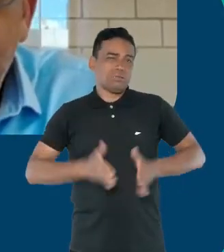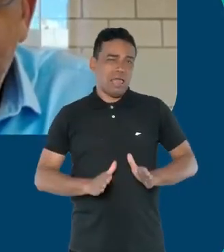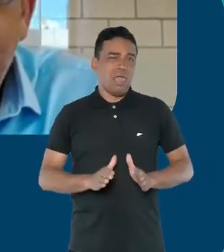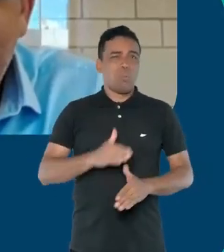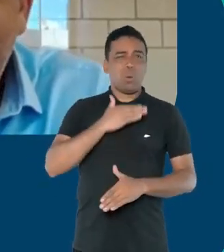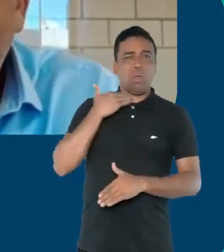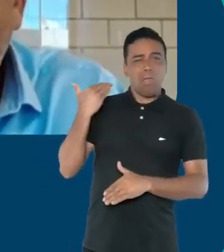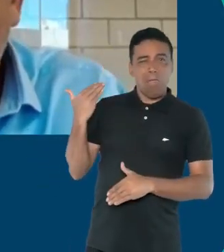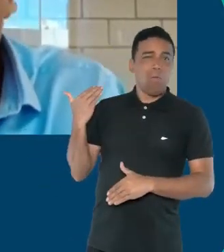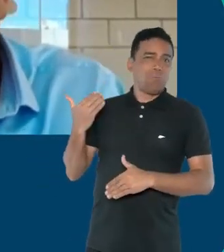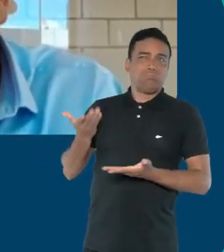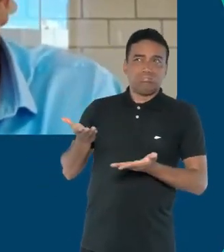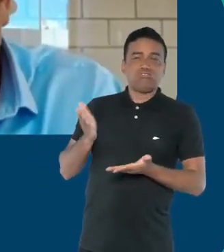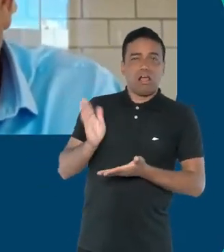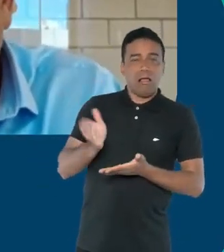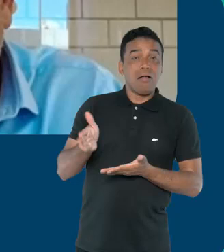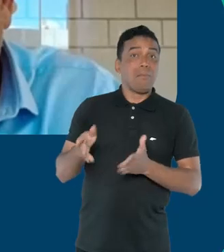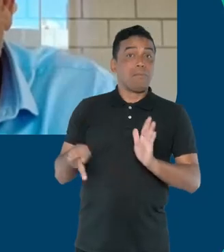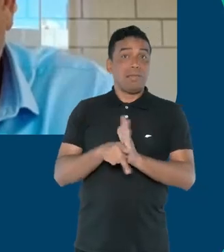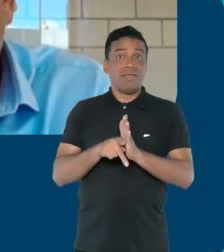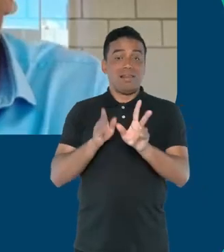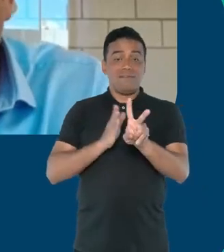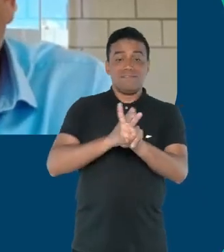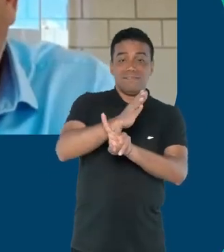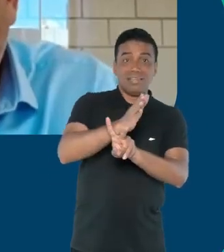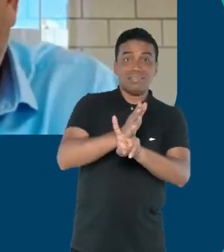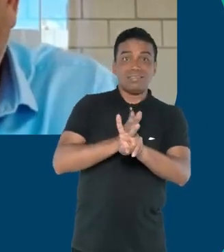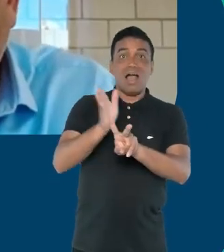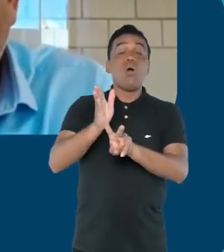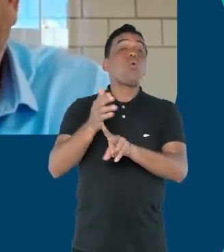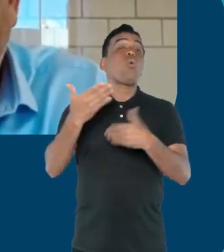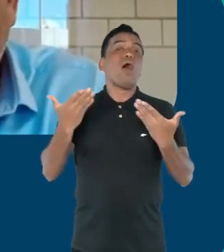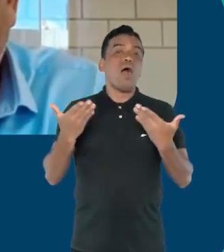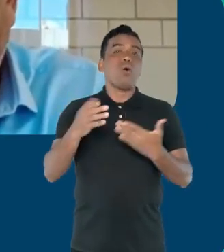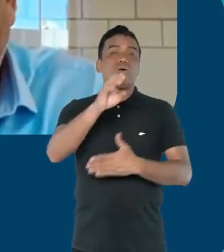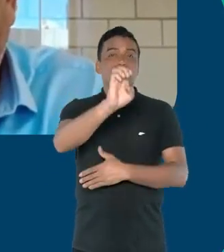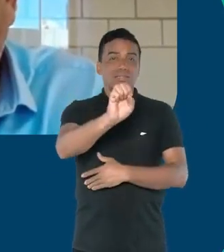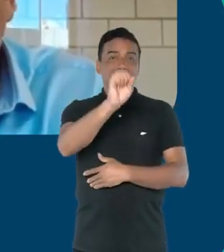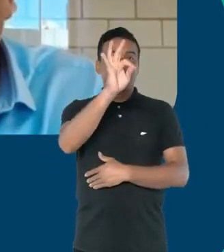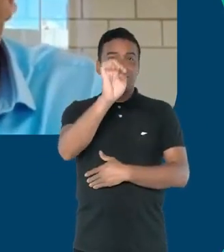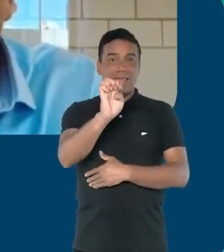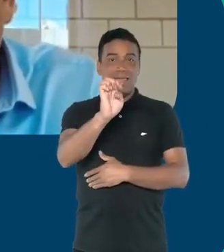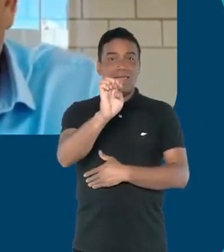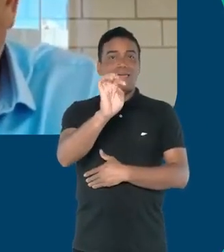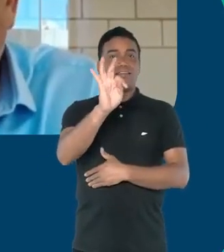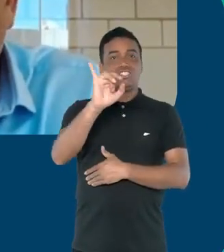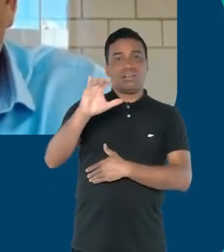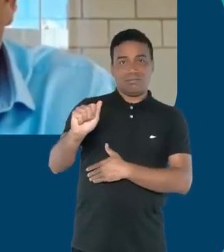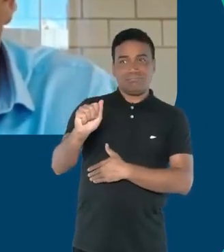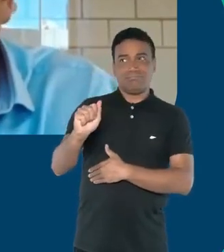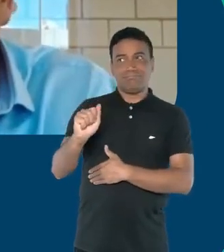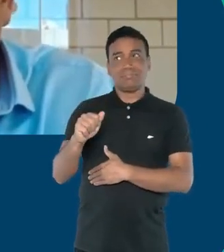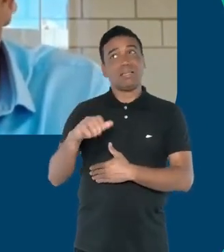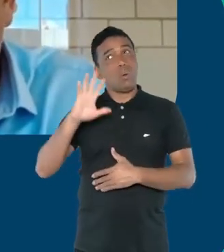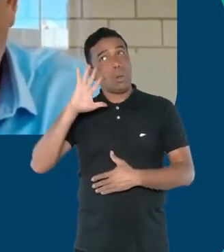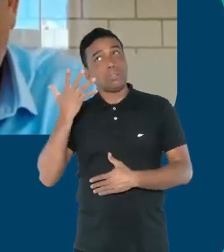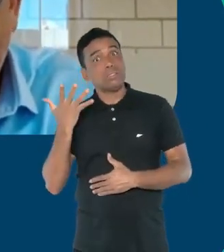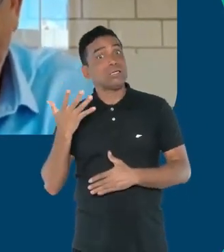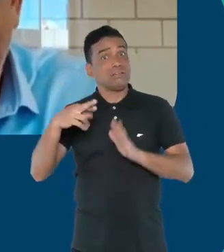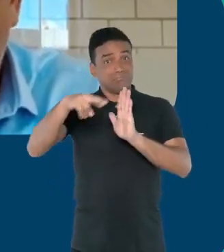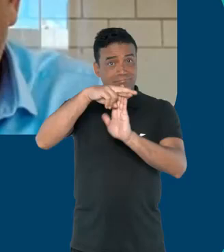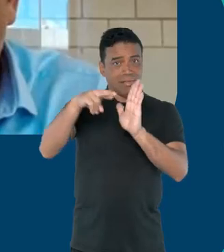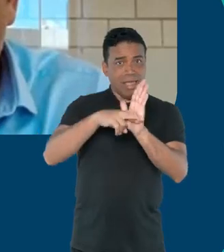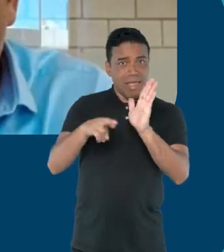pelo viés da estética, né? Acontece que, via de regra, os